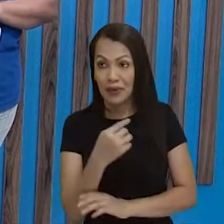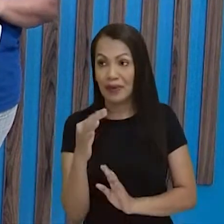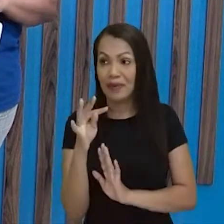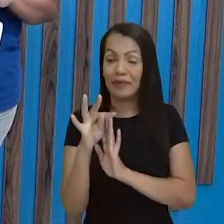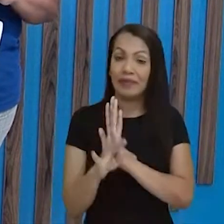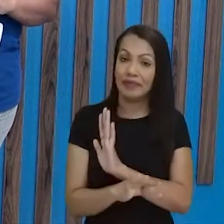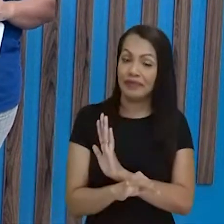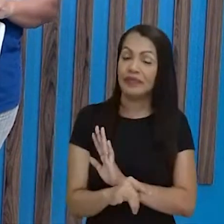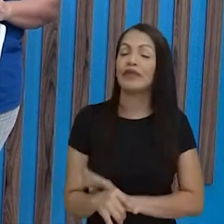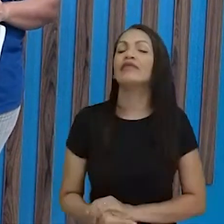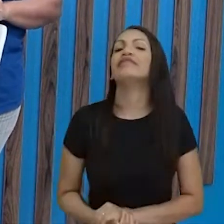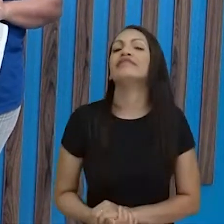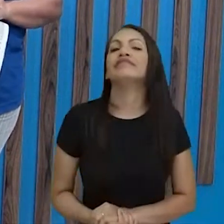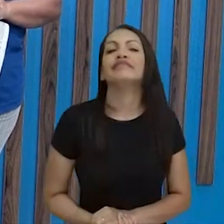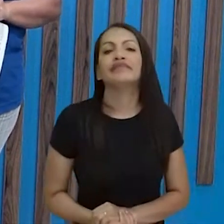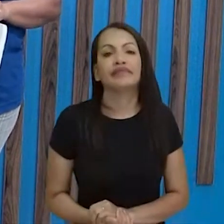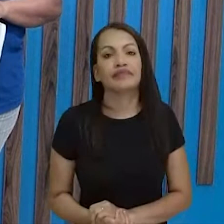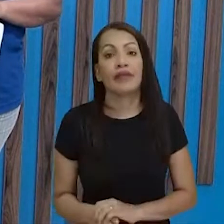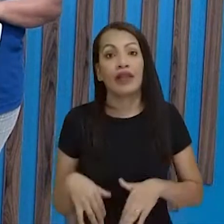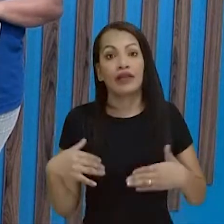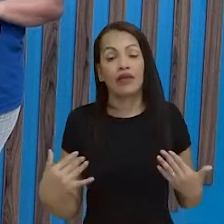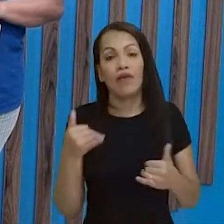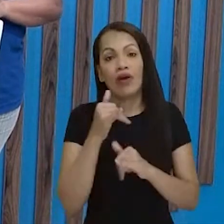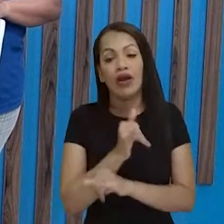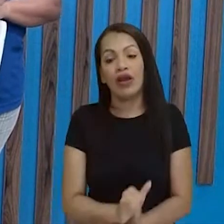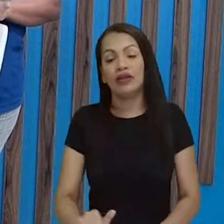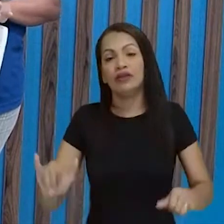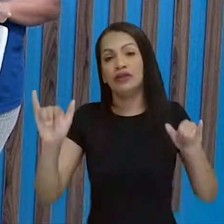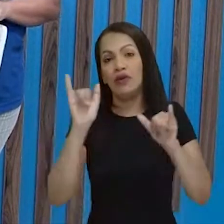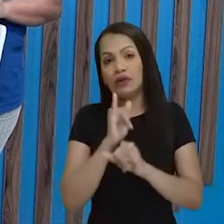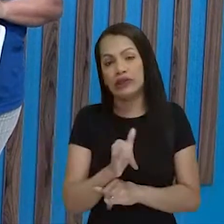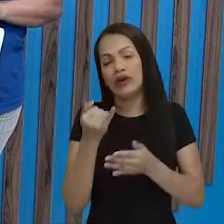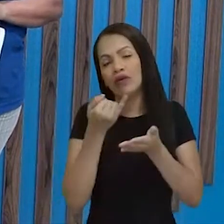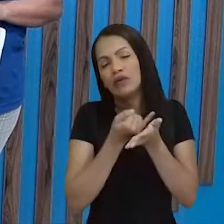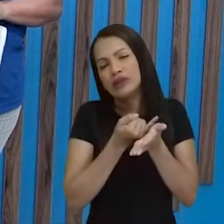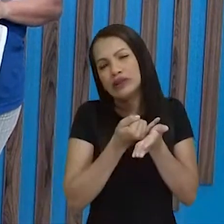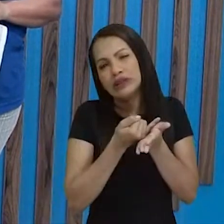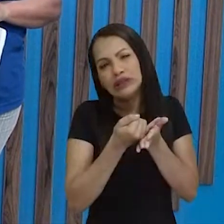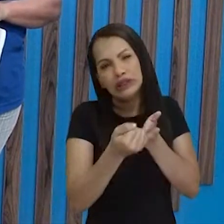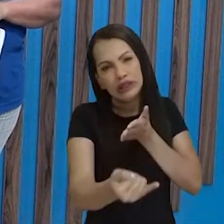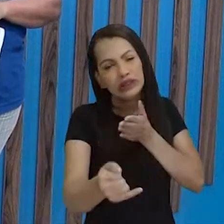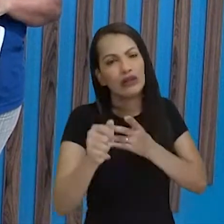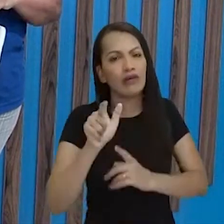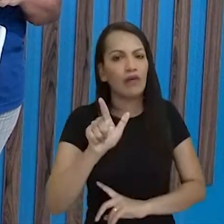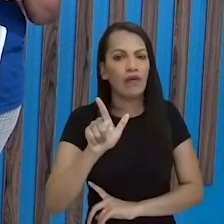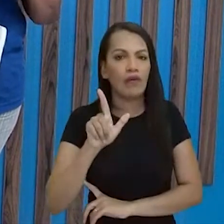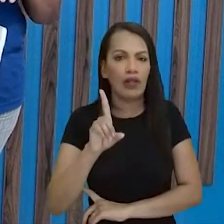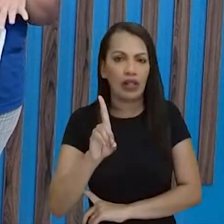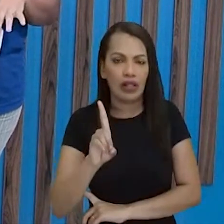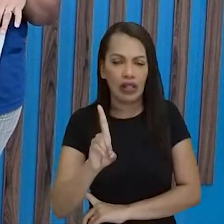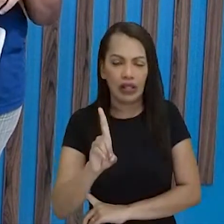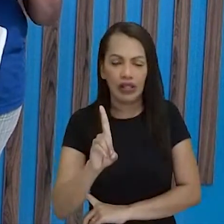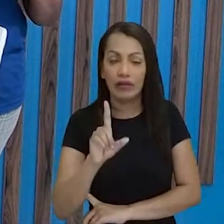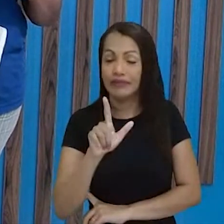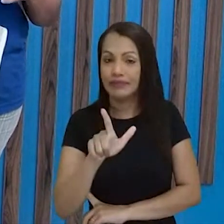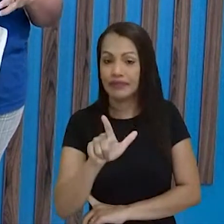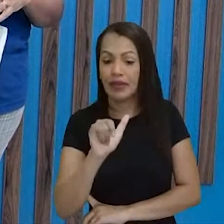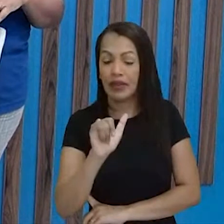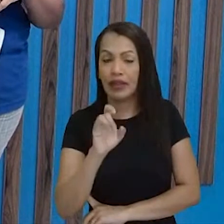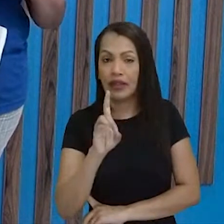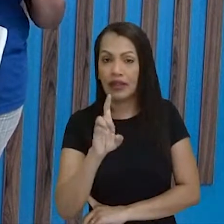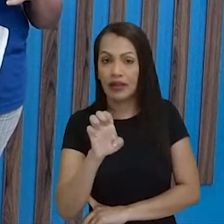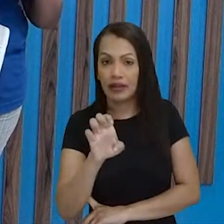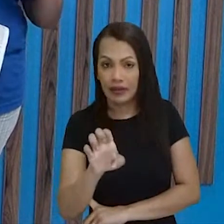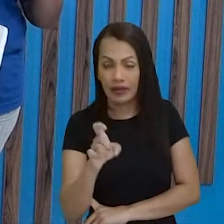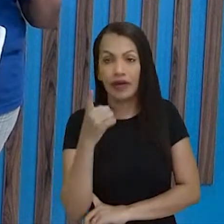texto. Normalmente, a notícia se inicia com o líder, como eu já falei para vocês. E aí a gente vê na tela,